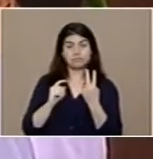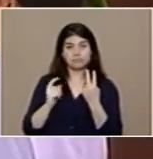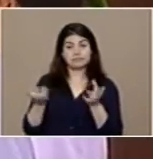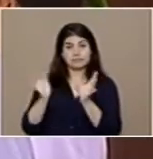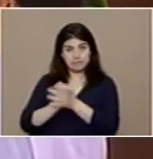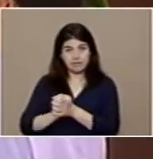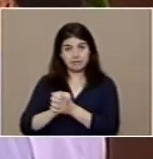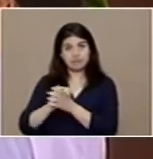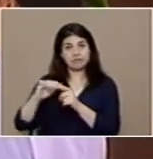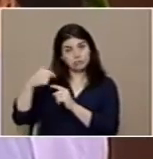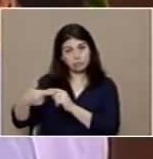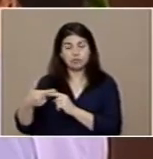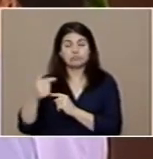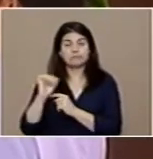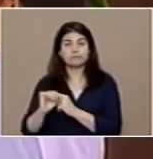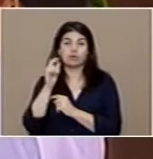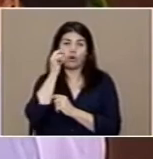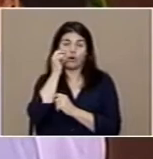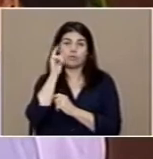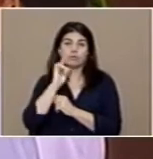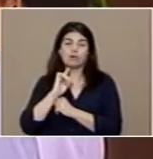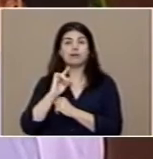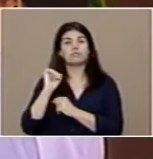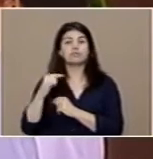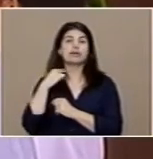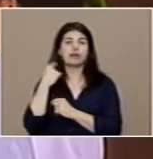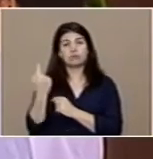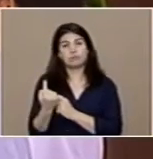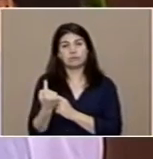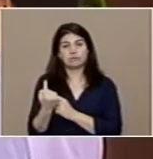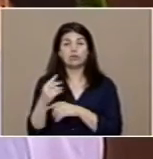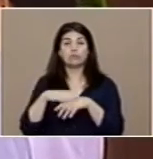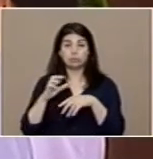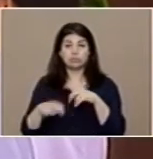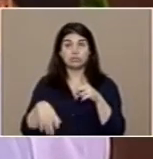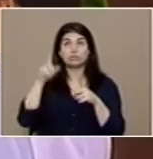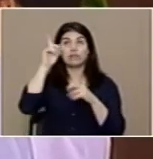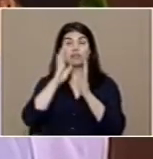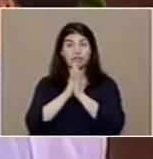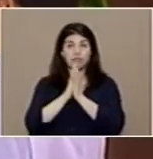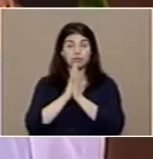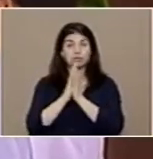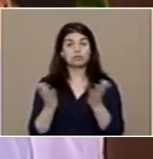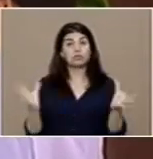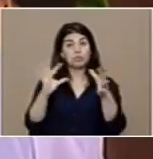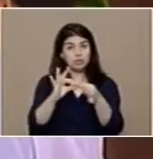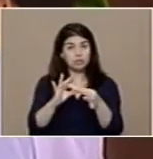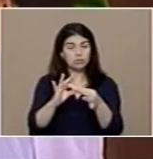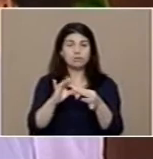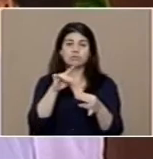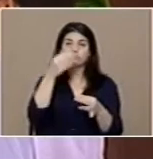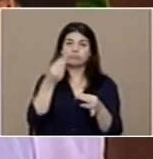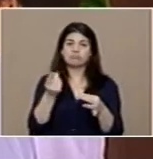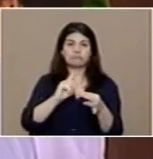portanto não se Faro o homem o que Deus uniu tô em casa os